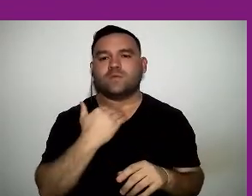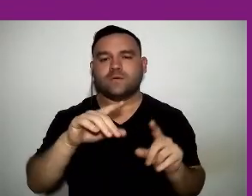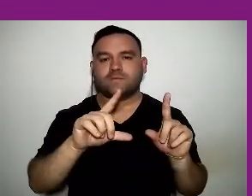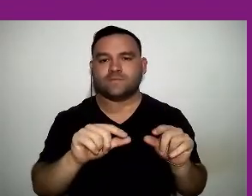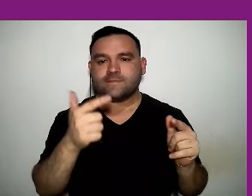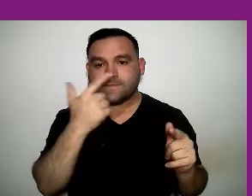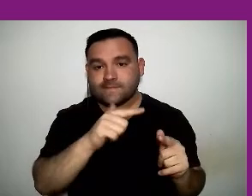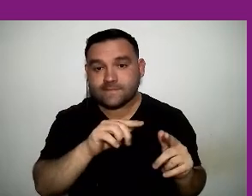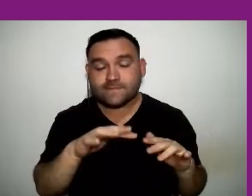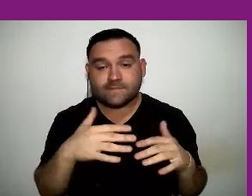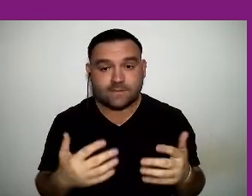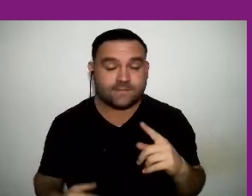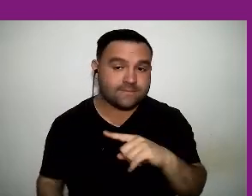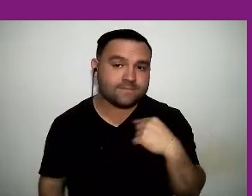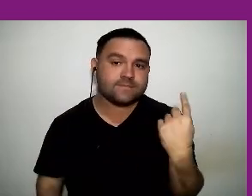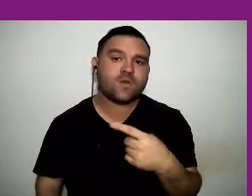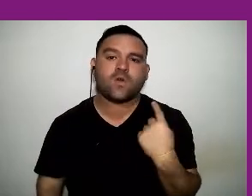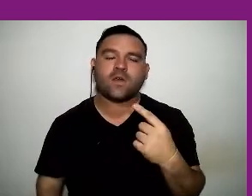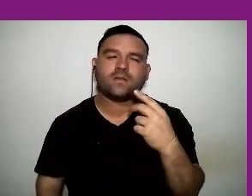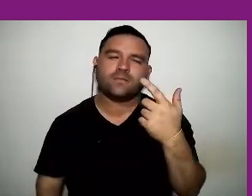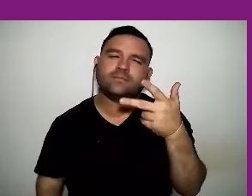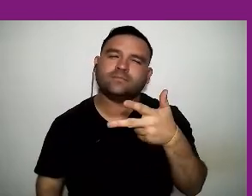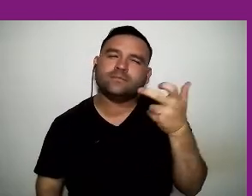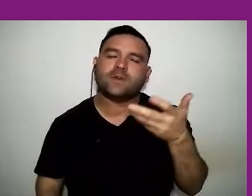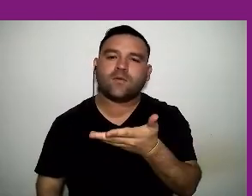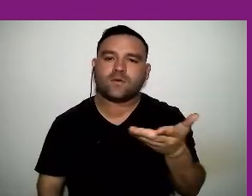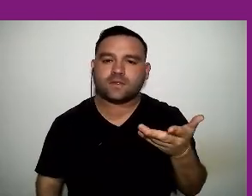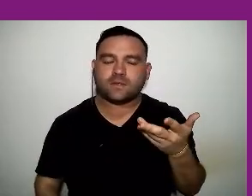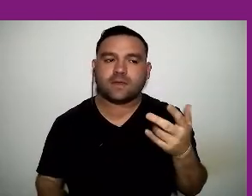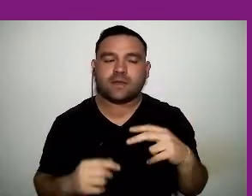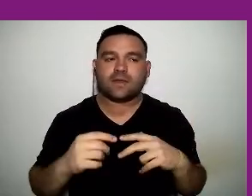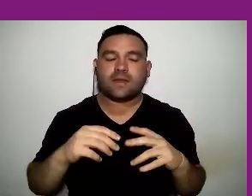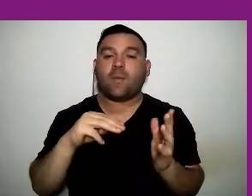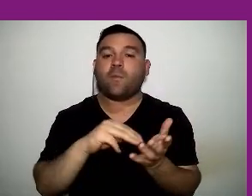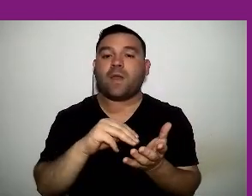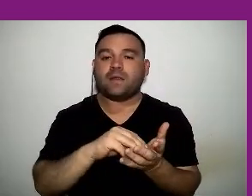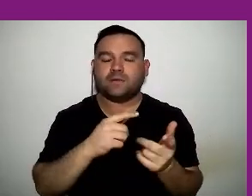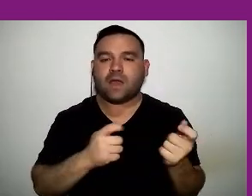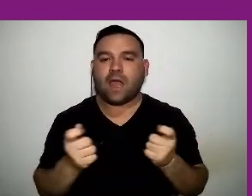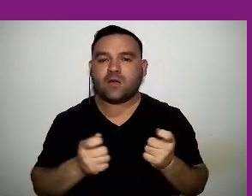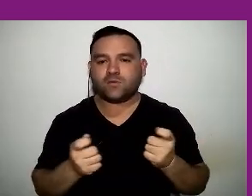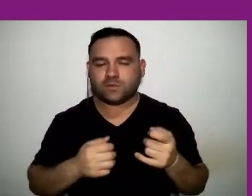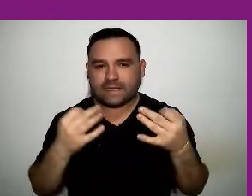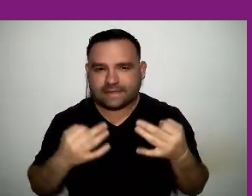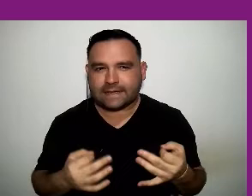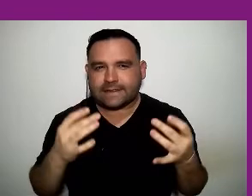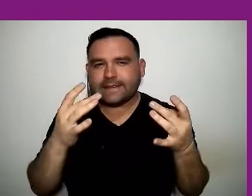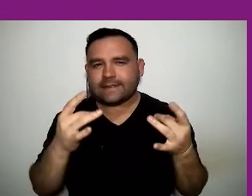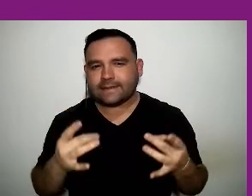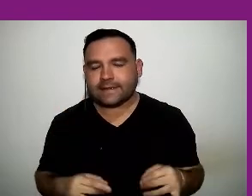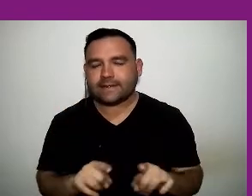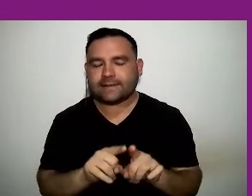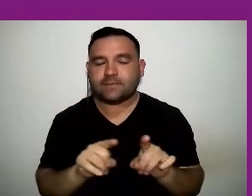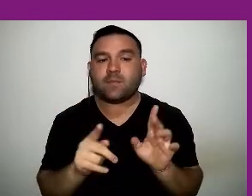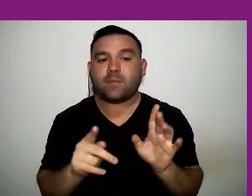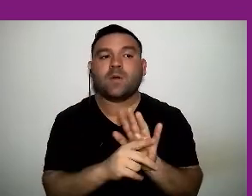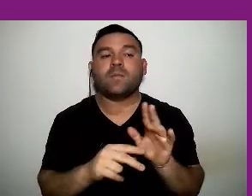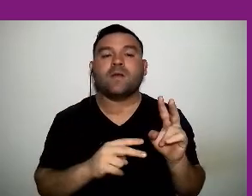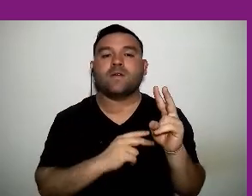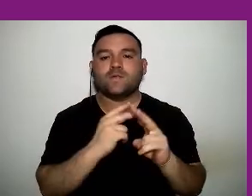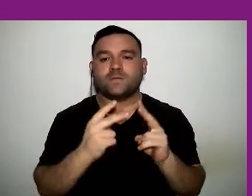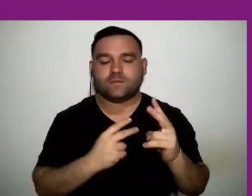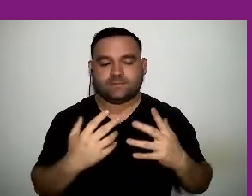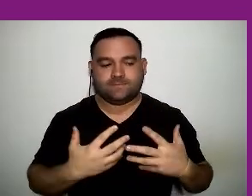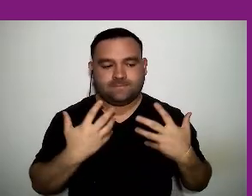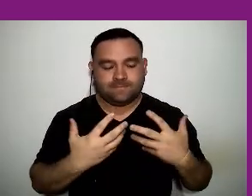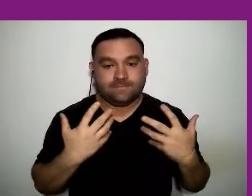mortalidade, né? Então, a gente vê que se você procurar um método de ajuste mais detalhado e fino da ventilação,